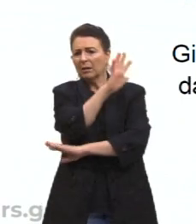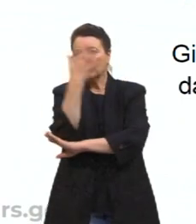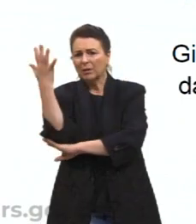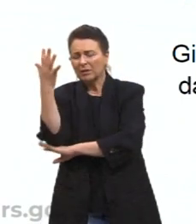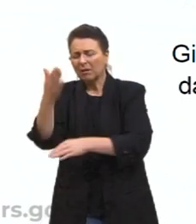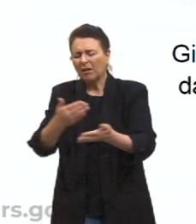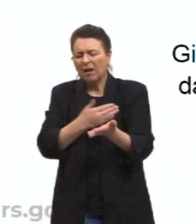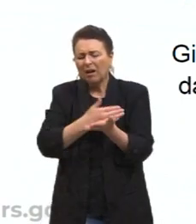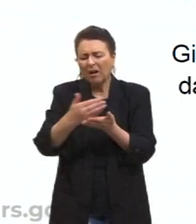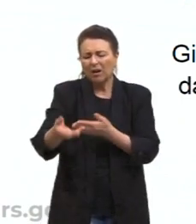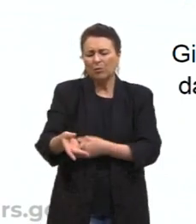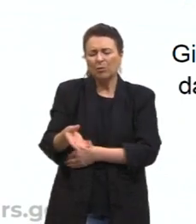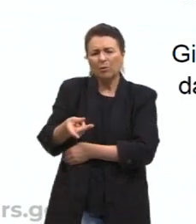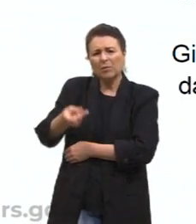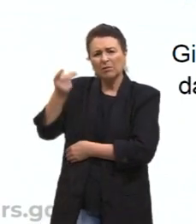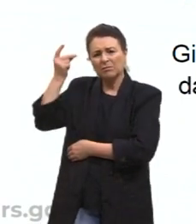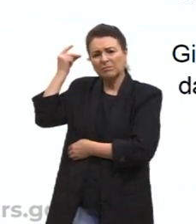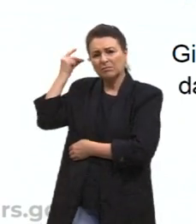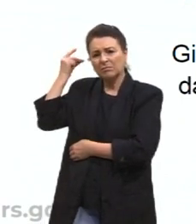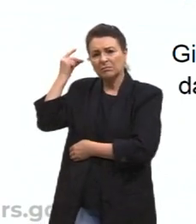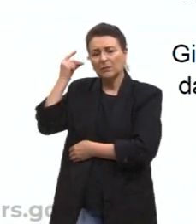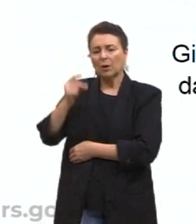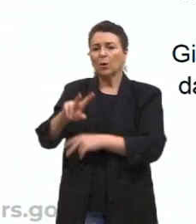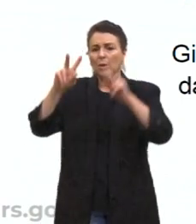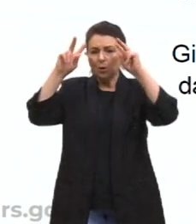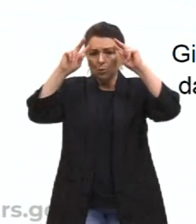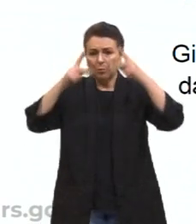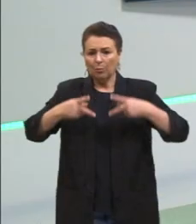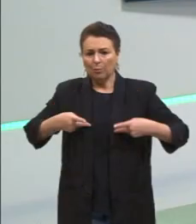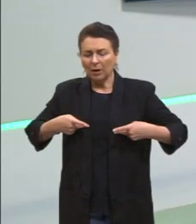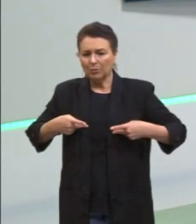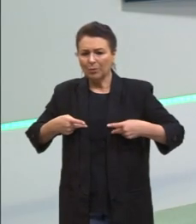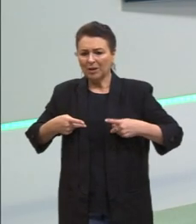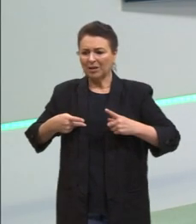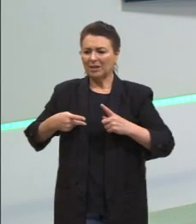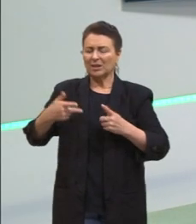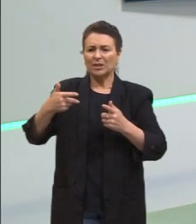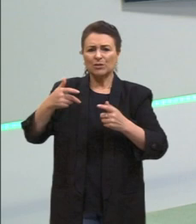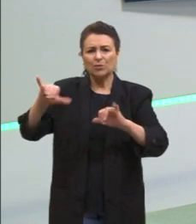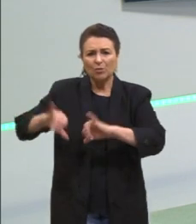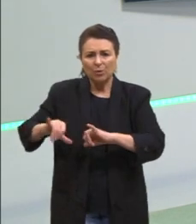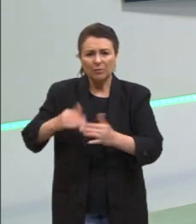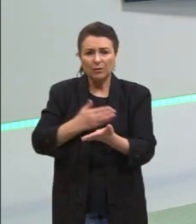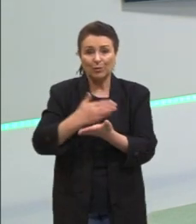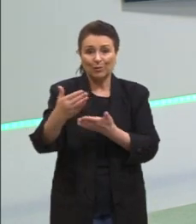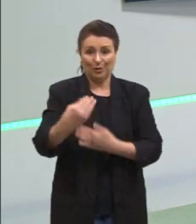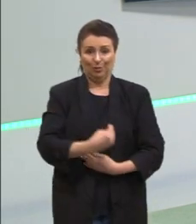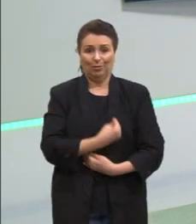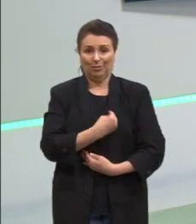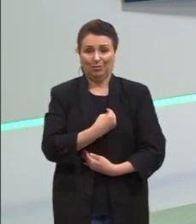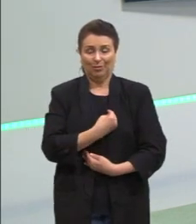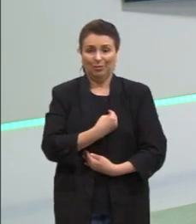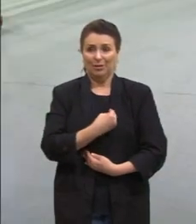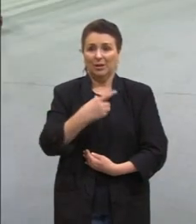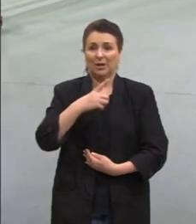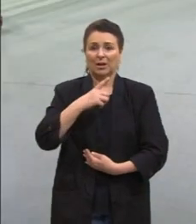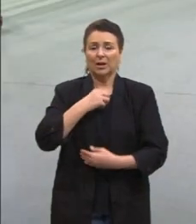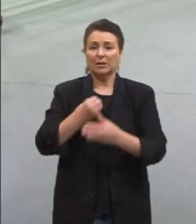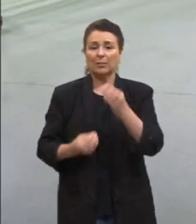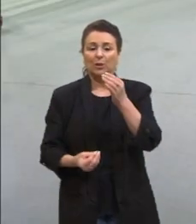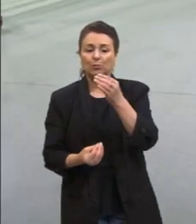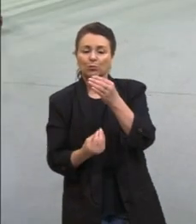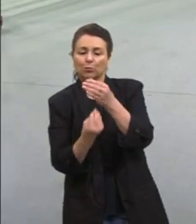mas aqui o que que o ser humano enfrenta nesse primeiro nesses primeiros momentos é a questão da dos vulcões das